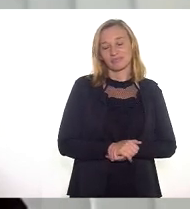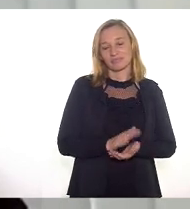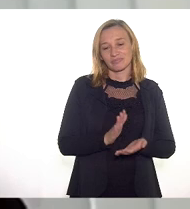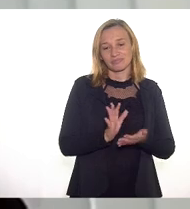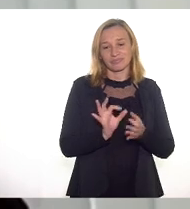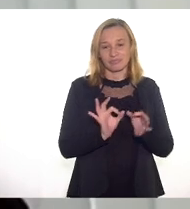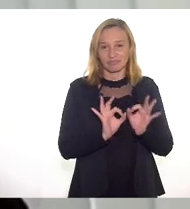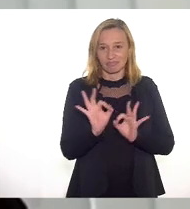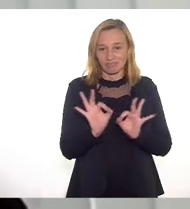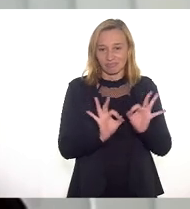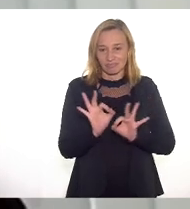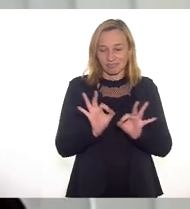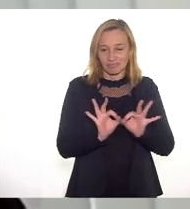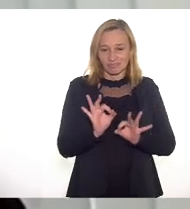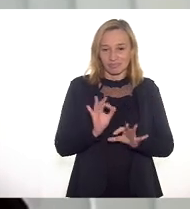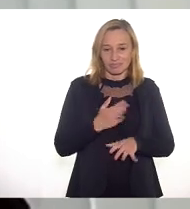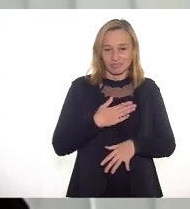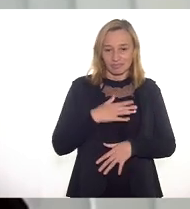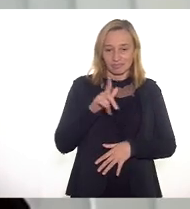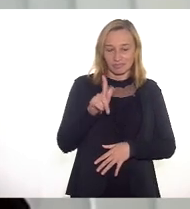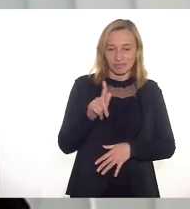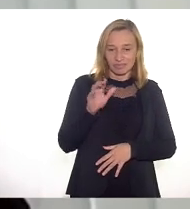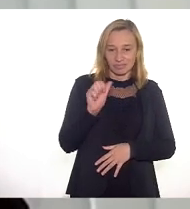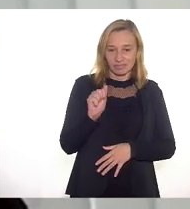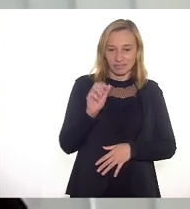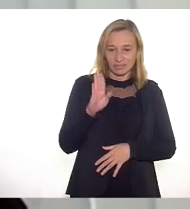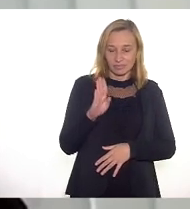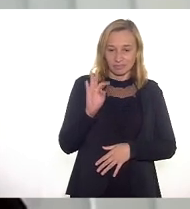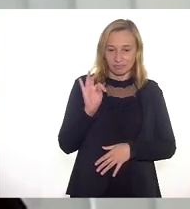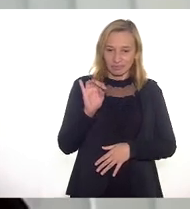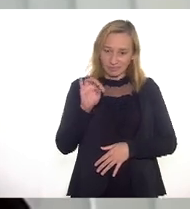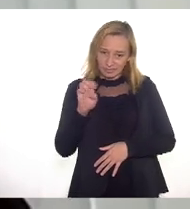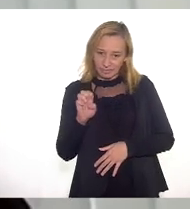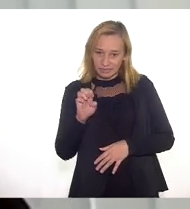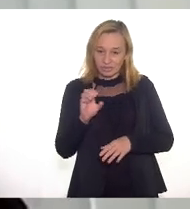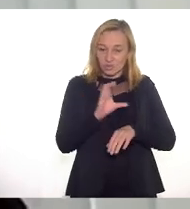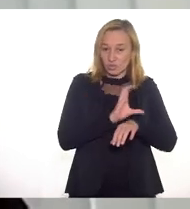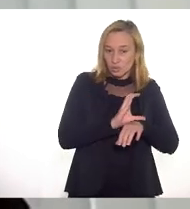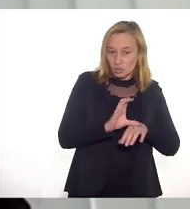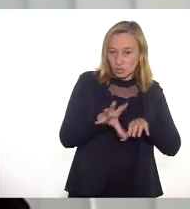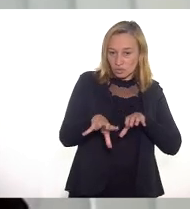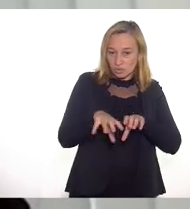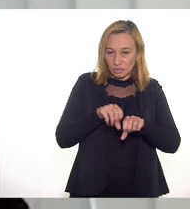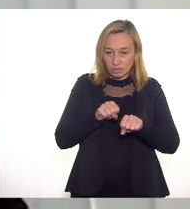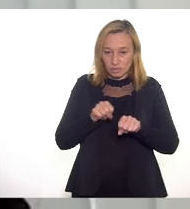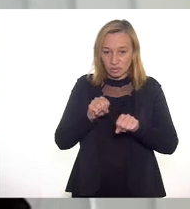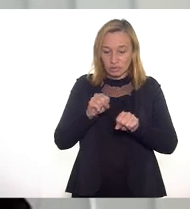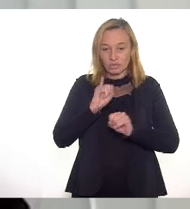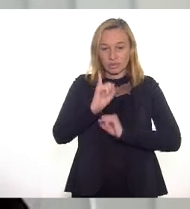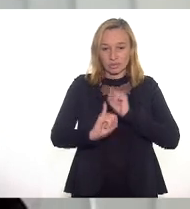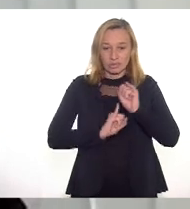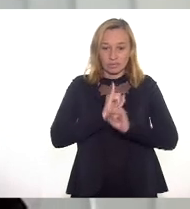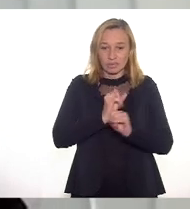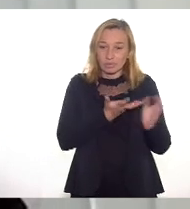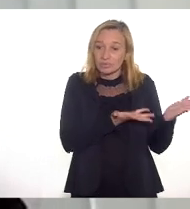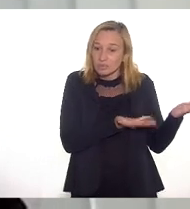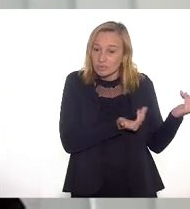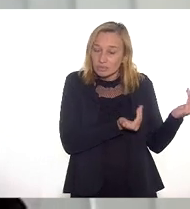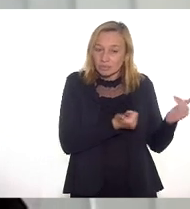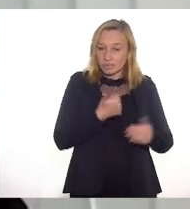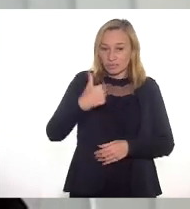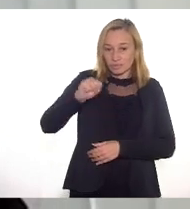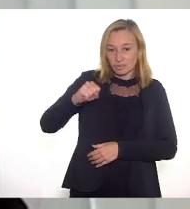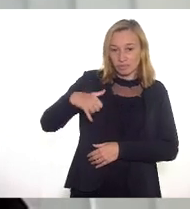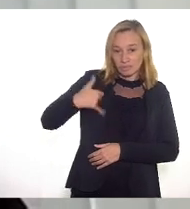elaborando, estou montando no meu gabinete um curso de formação online para jovens a partir de